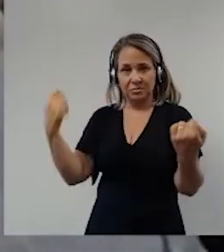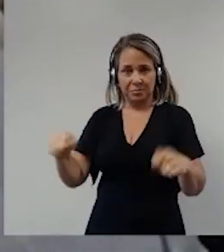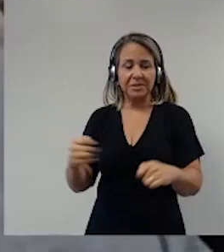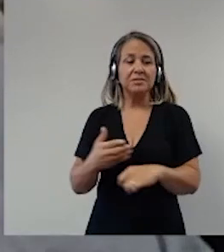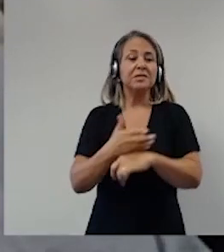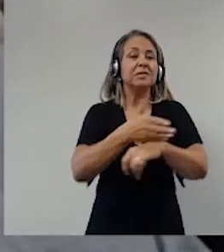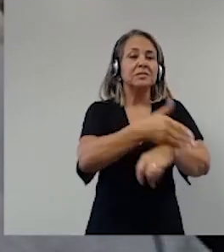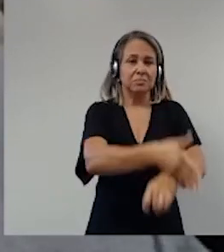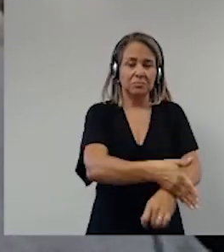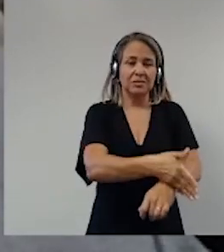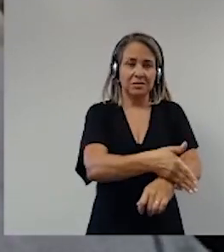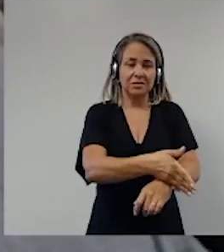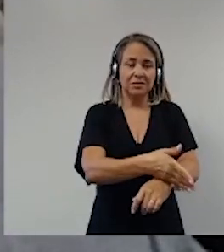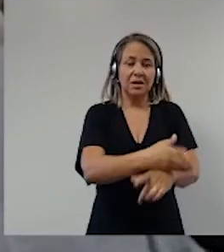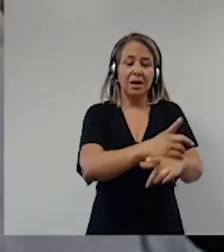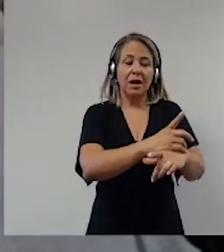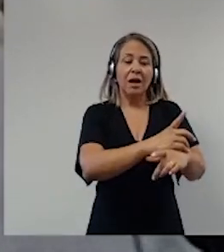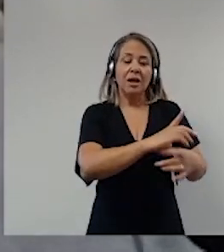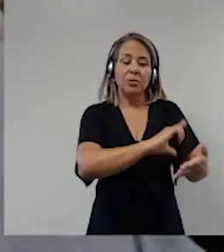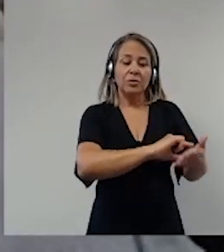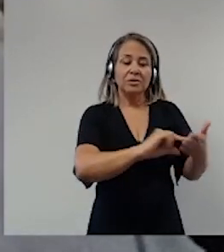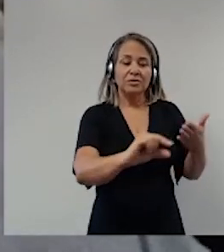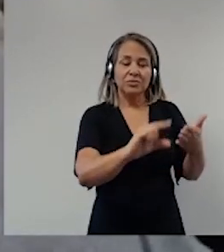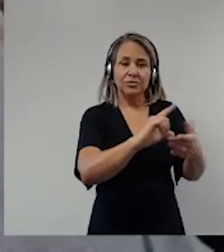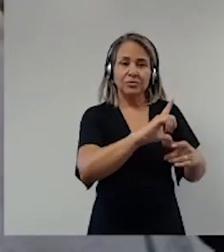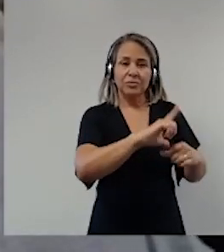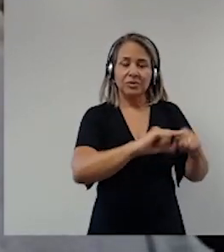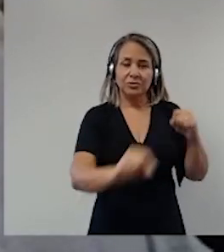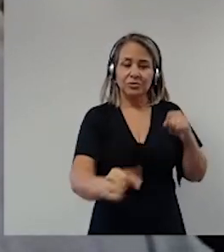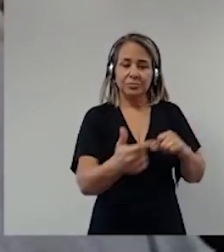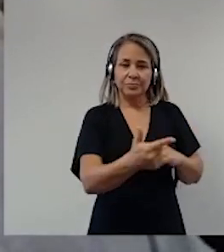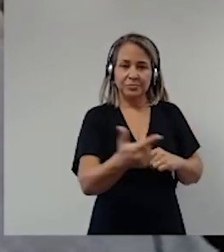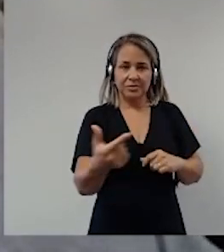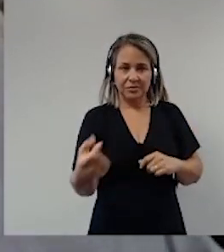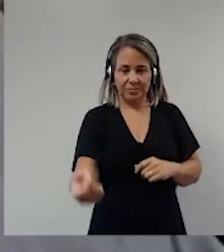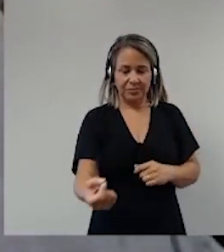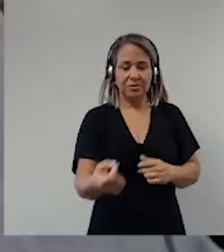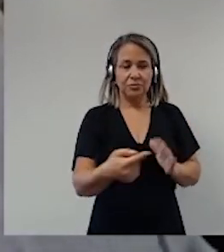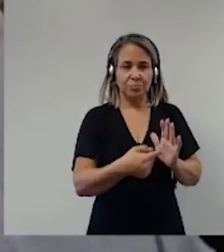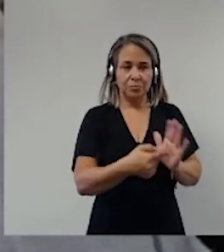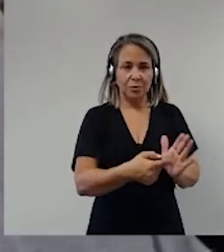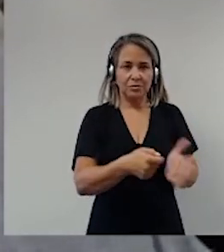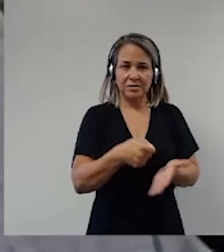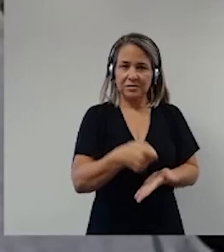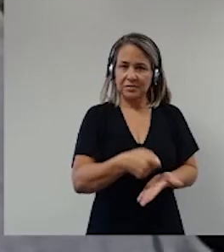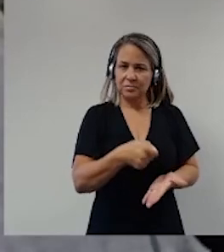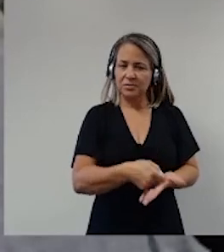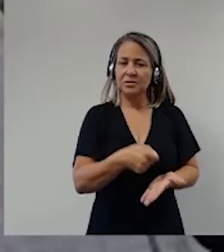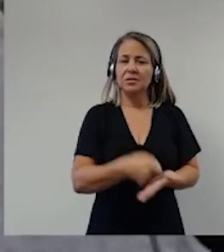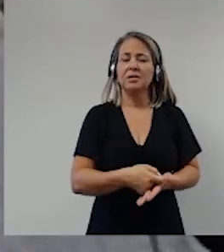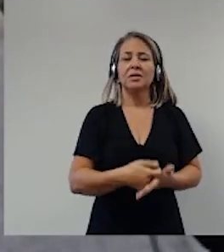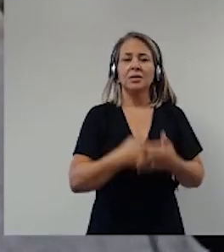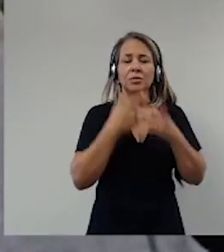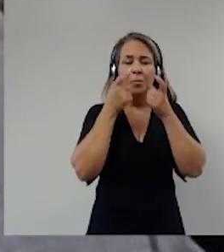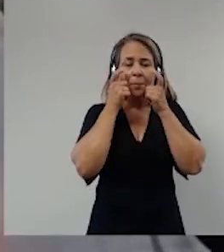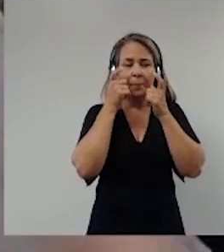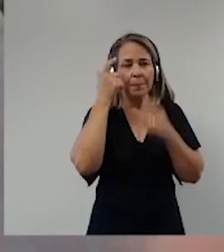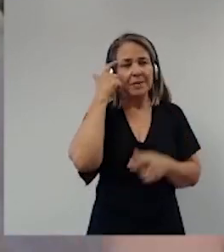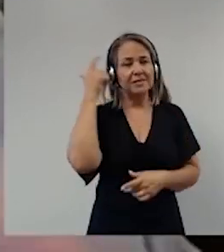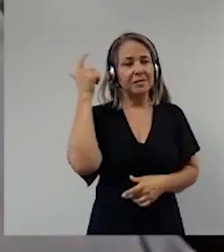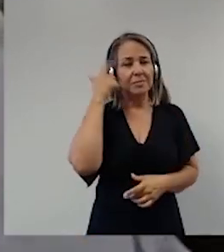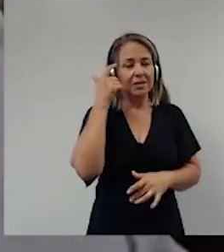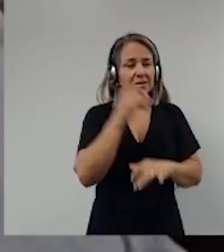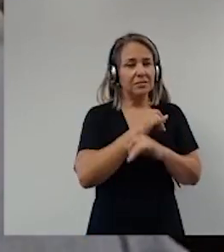né? E o artigo 220, assegurando a manifestação de pensamento, criação, expressão